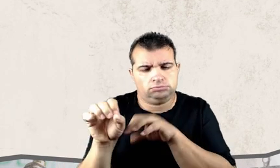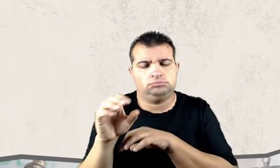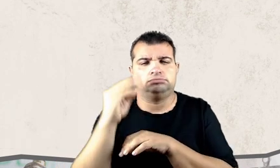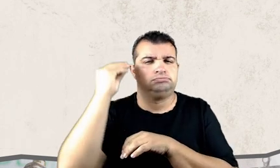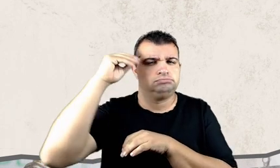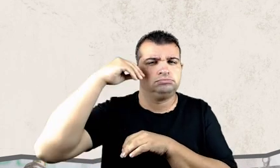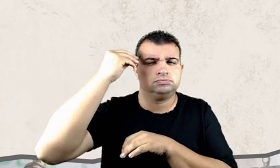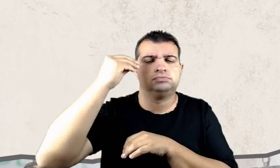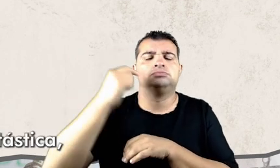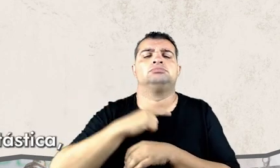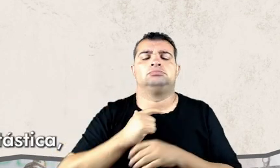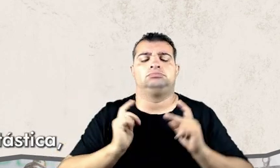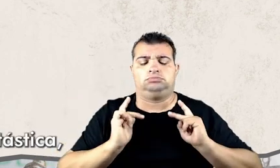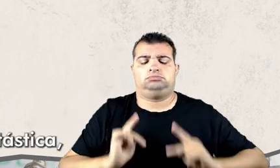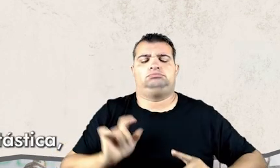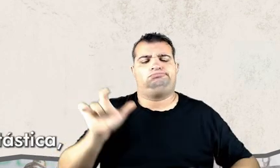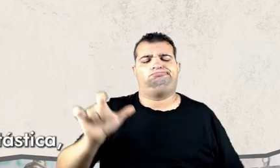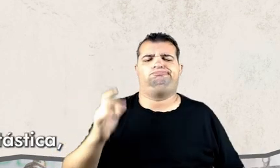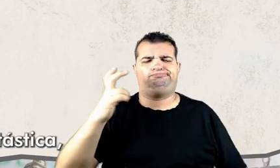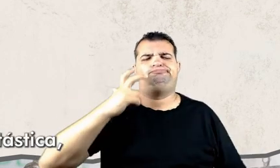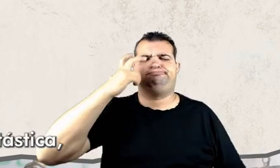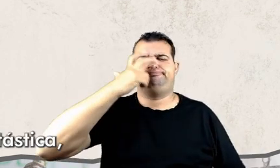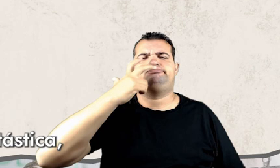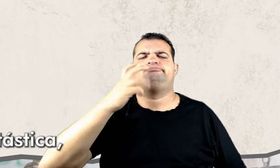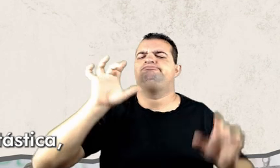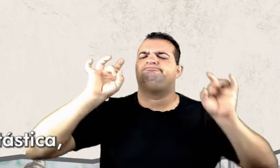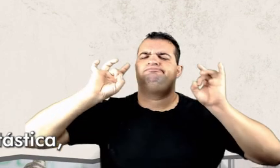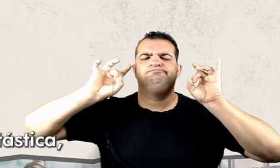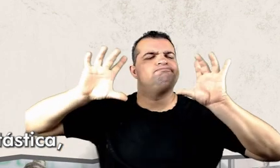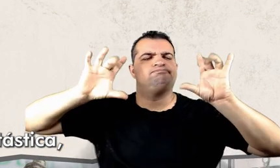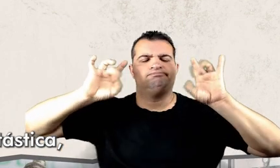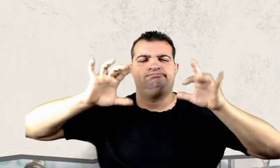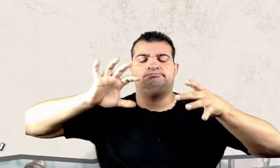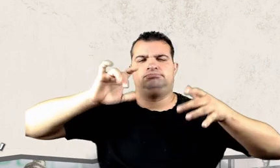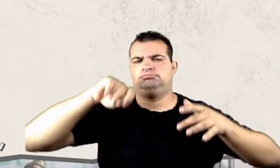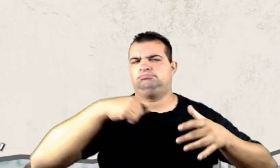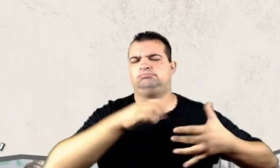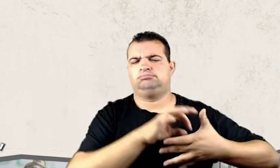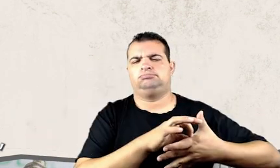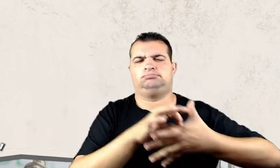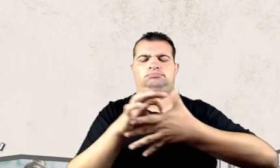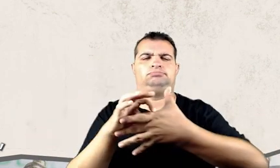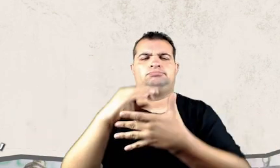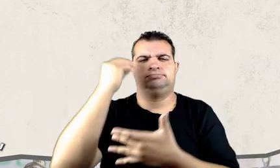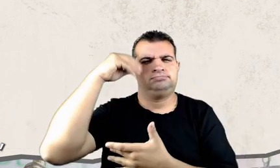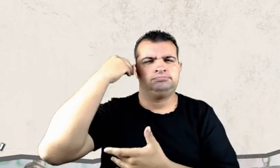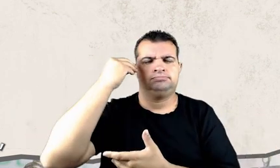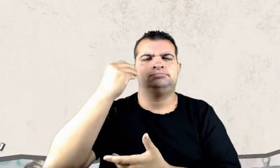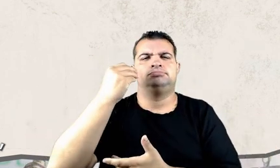ensino da psicologia, e foi uma figura maravilhosa, fantástica, na liderança